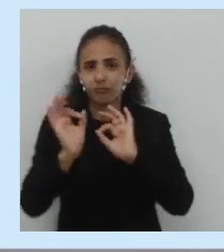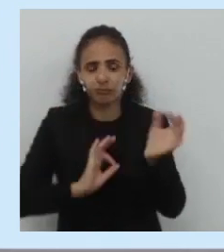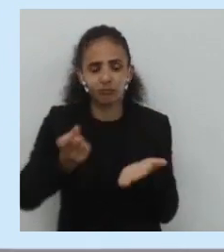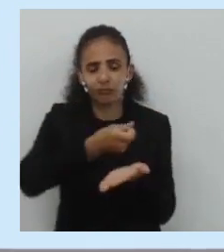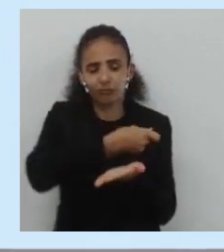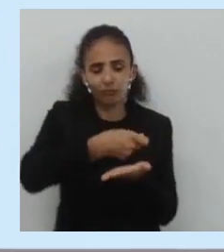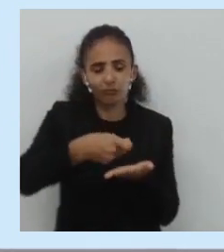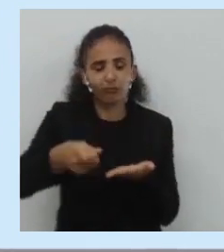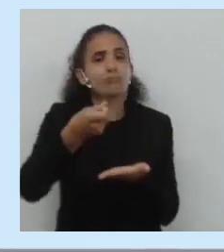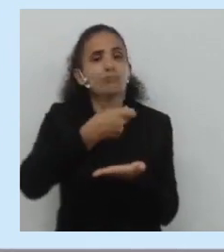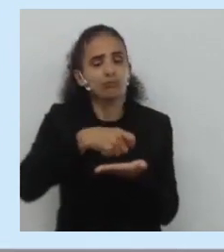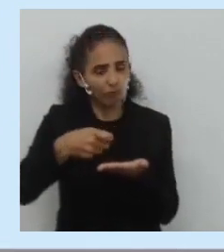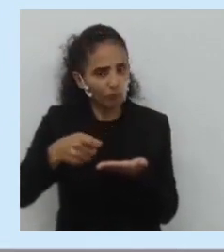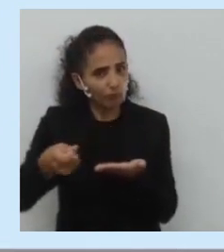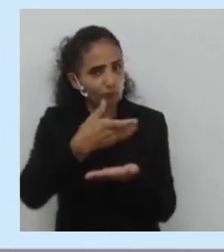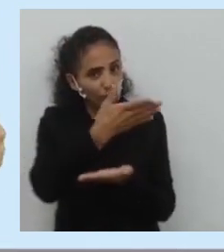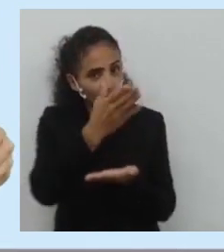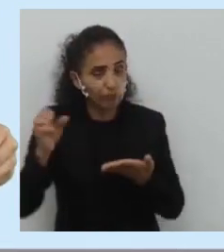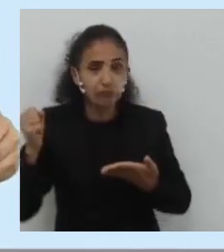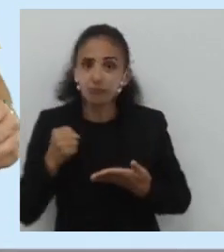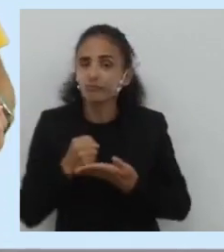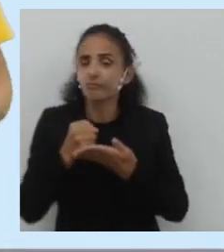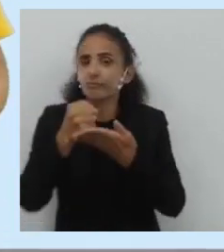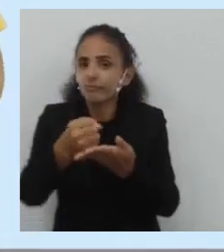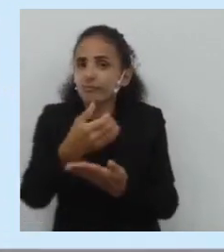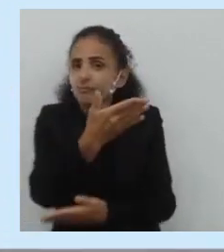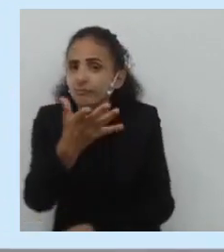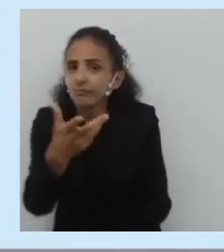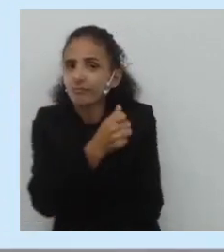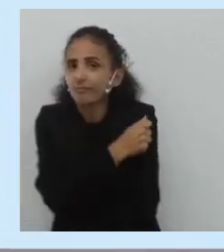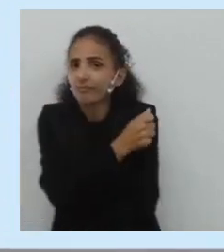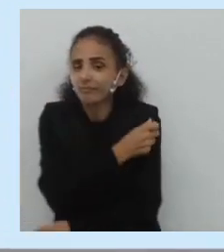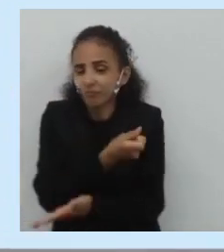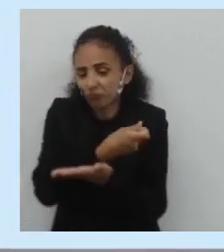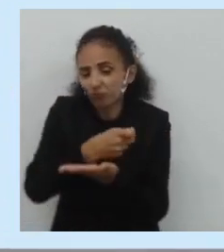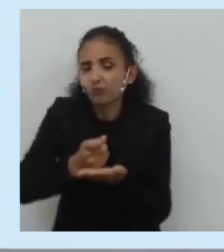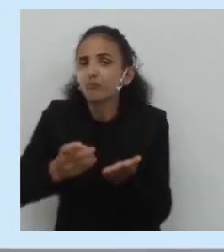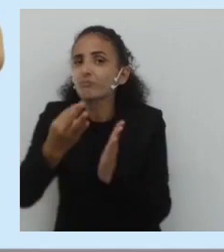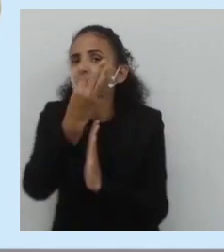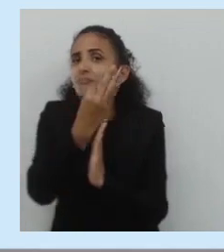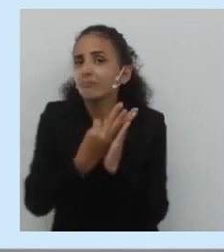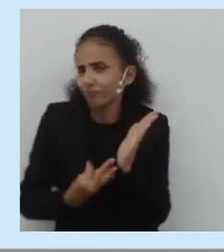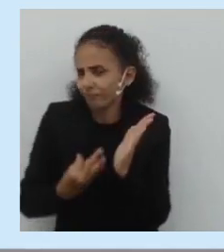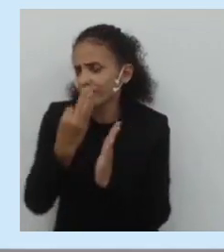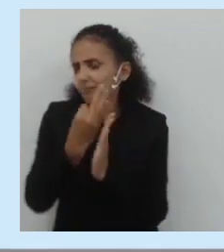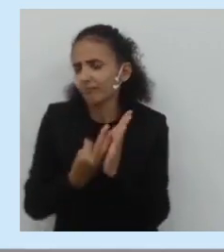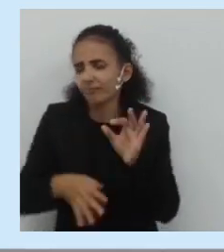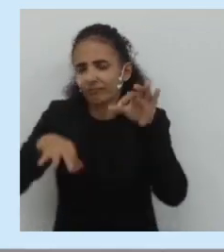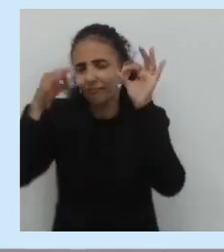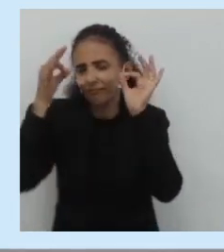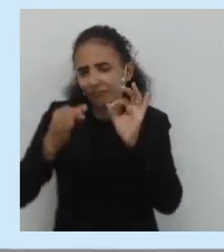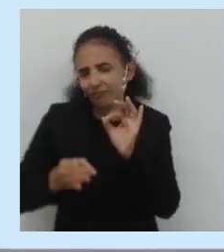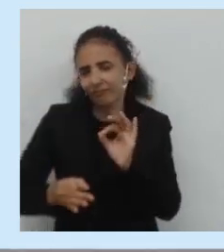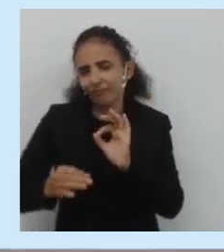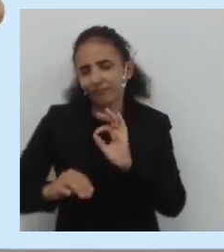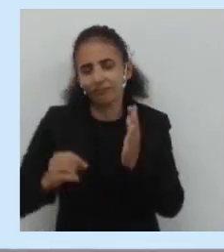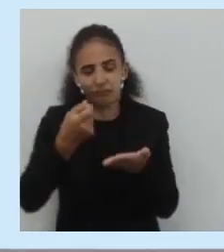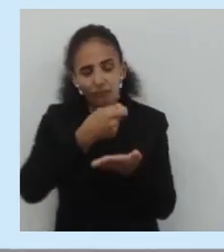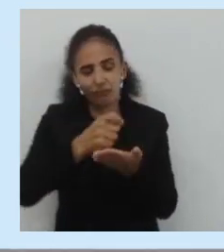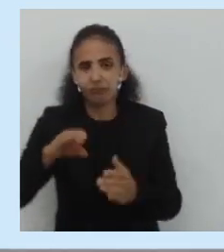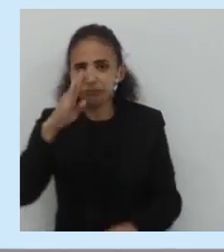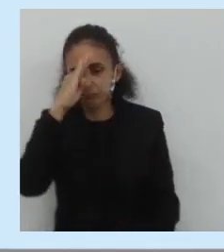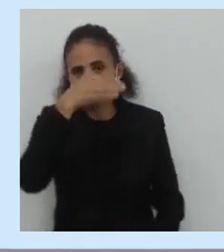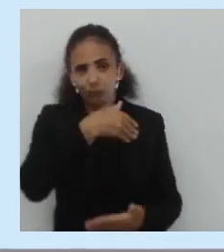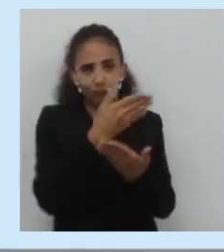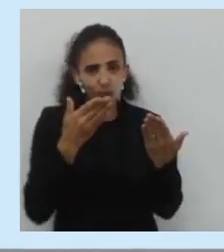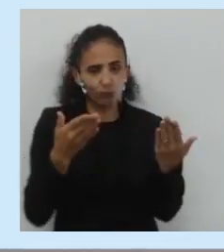Uma tomada de notas que possam ajudá-los em sua construção, pegar o ponto principal daquele